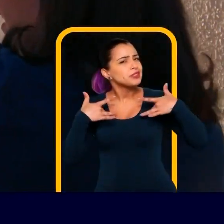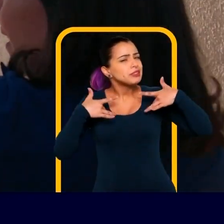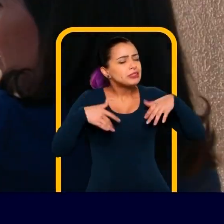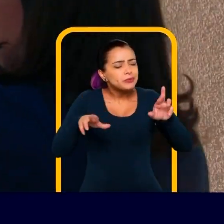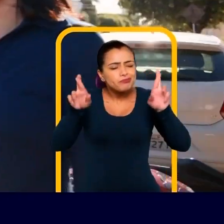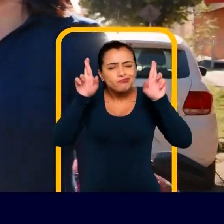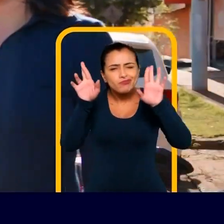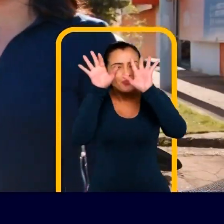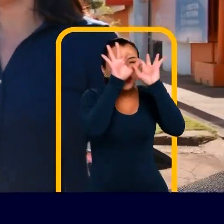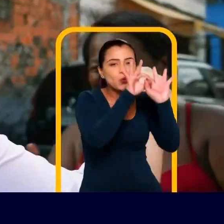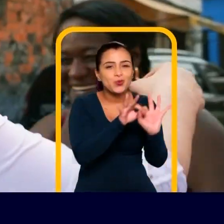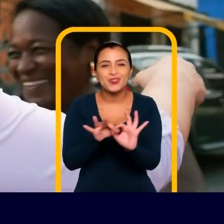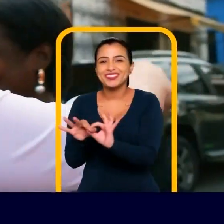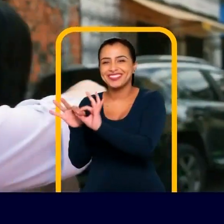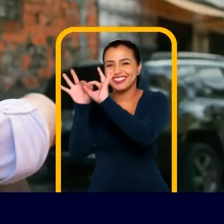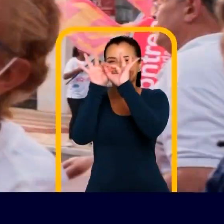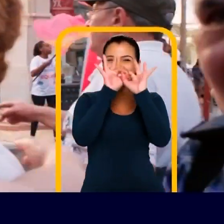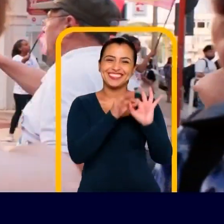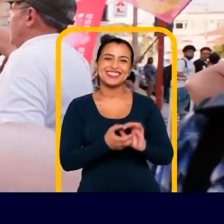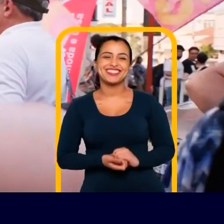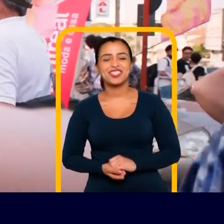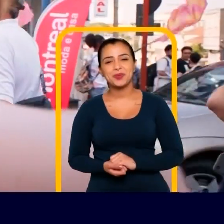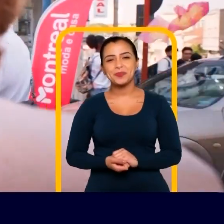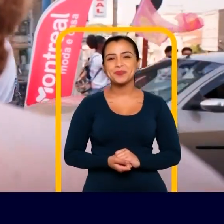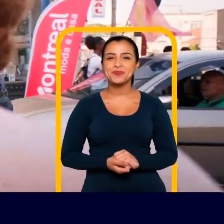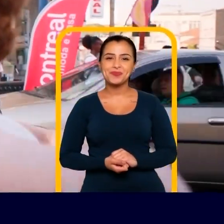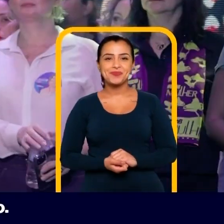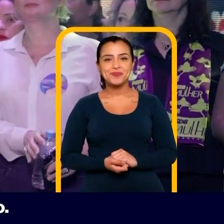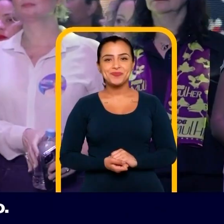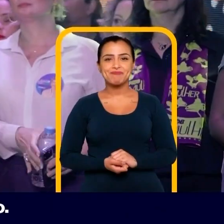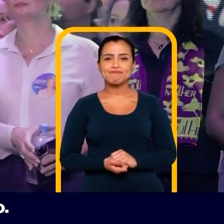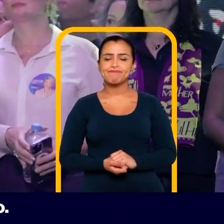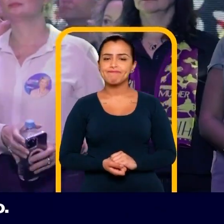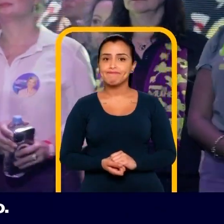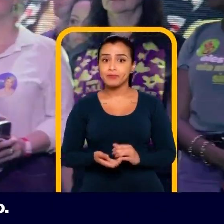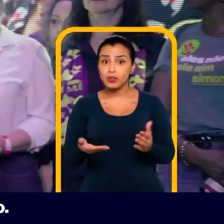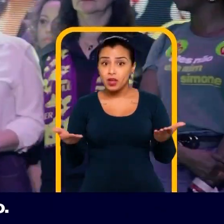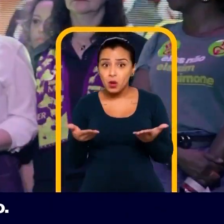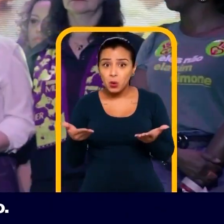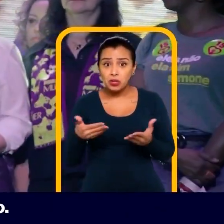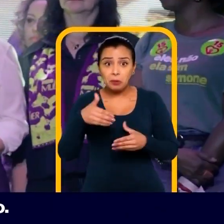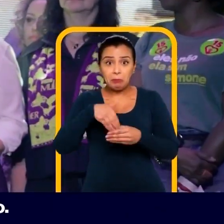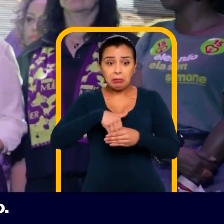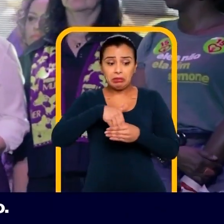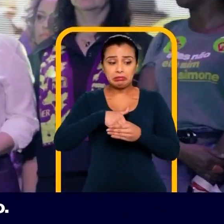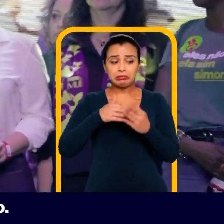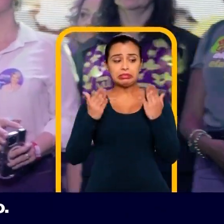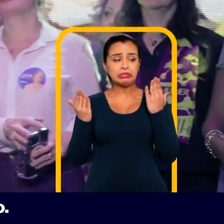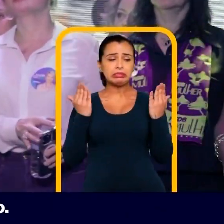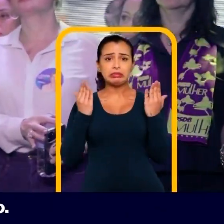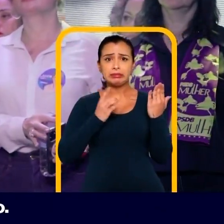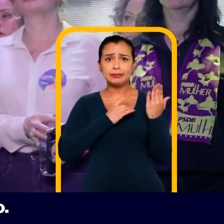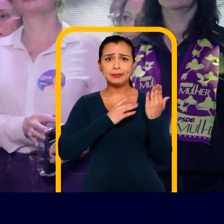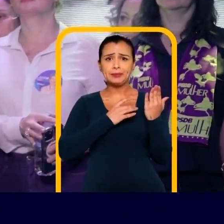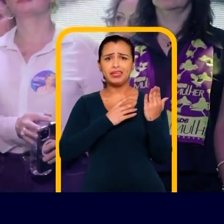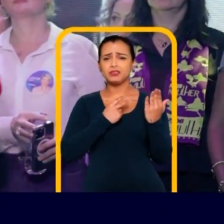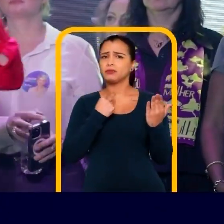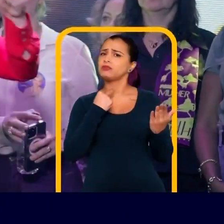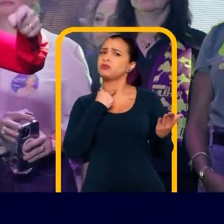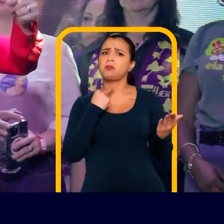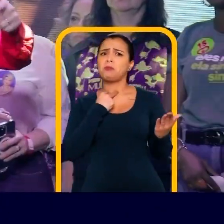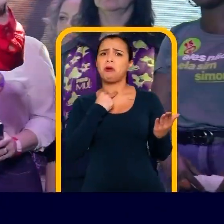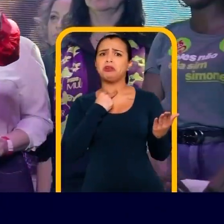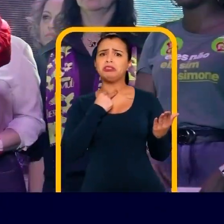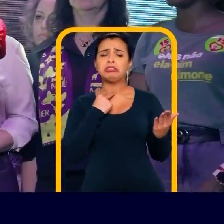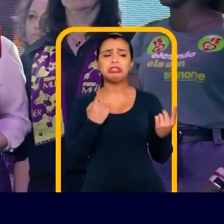com esperança e união. Esta não pode ser uma eleição do medo. Essa